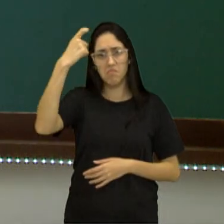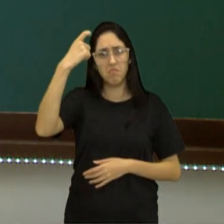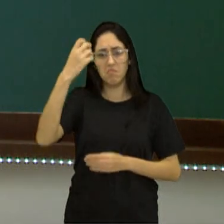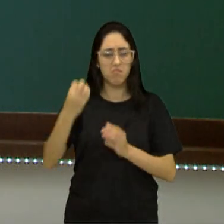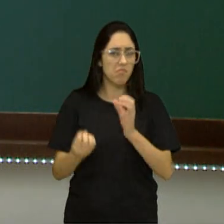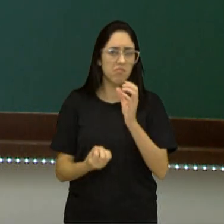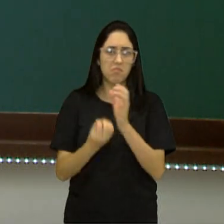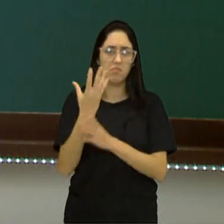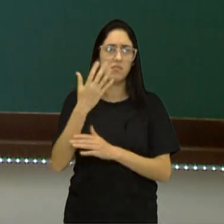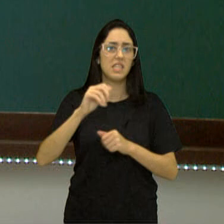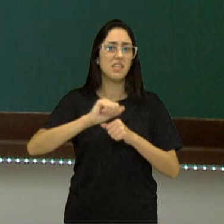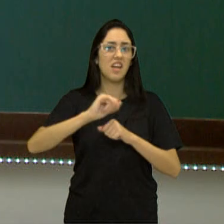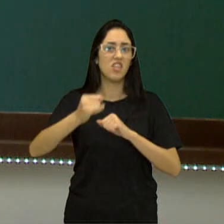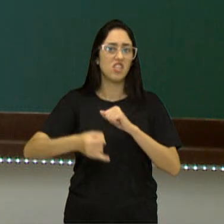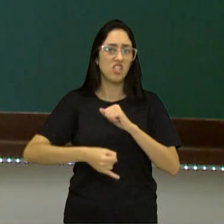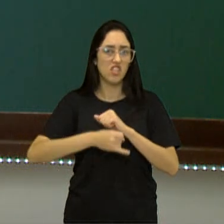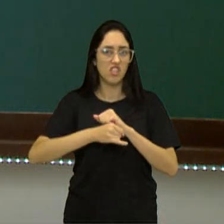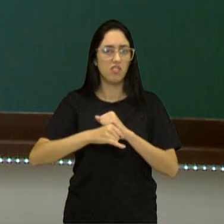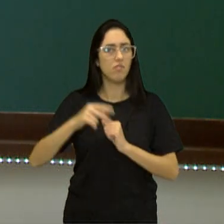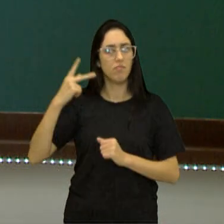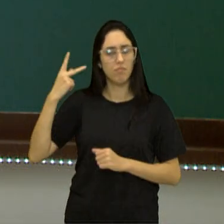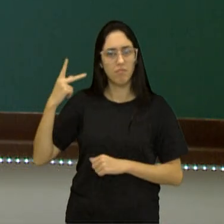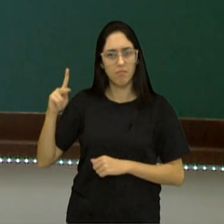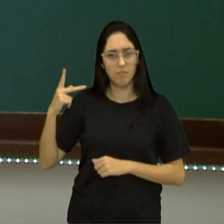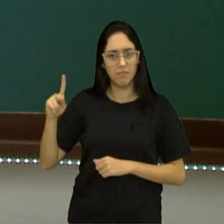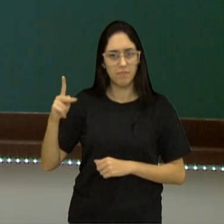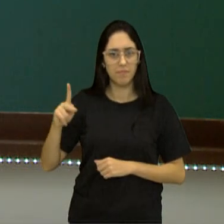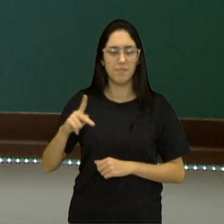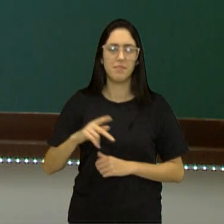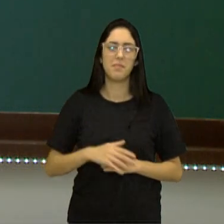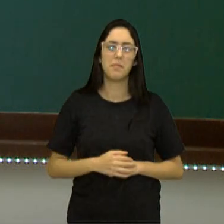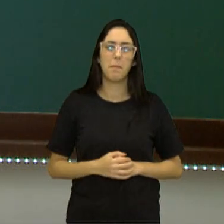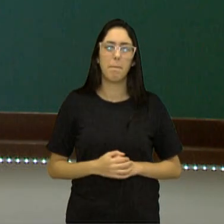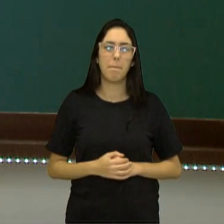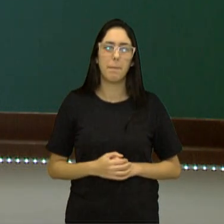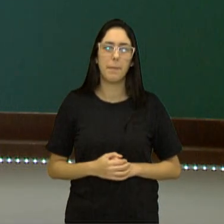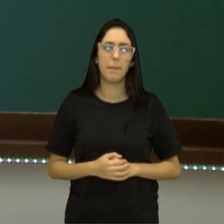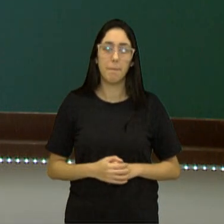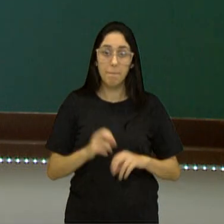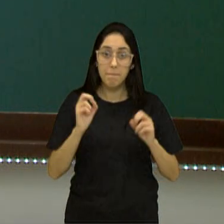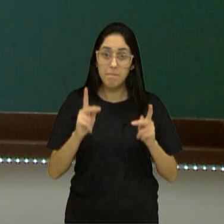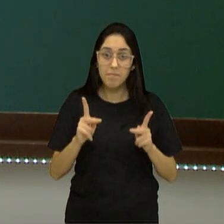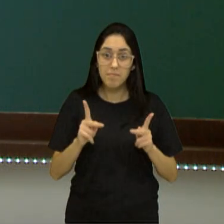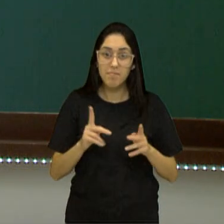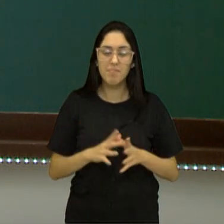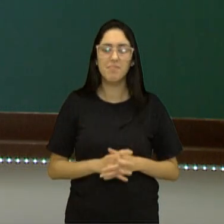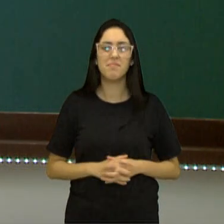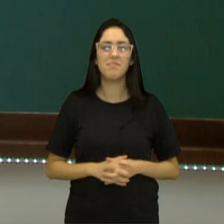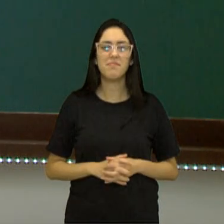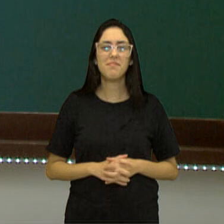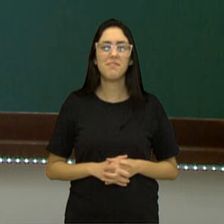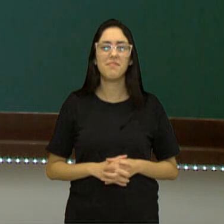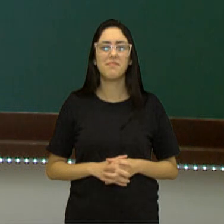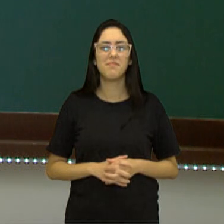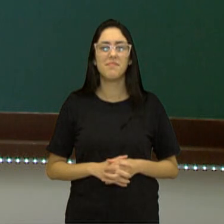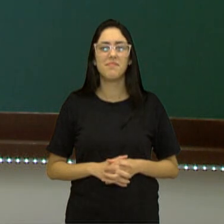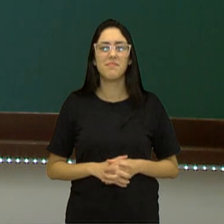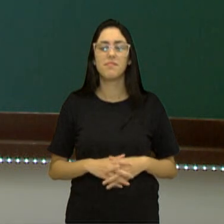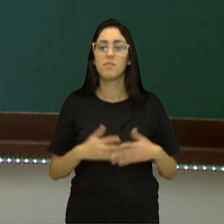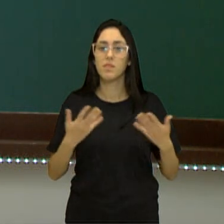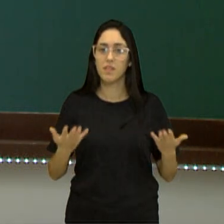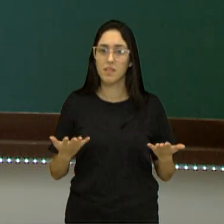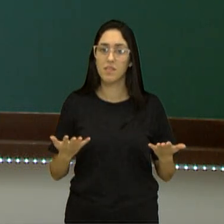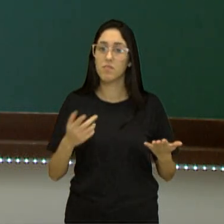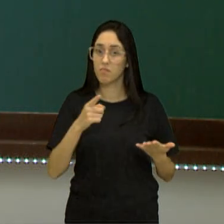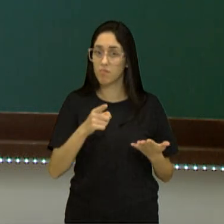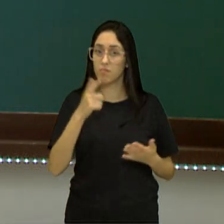trazer adjetivos para este teu ser. Tranquilo? Tranquila? Estão comigo até